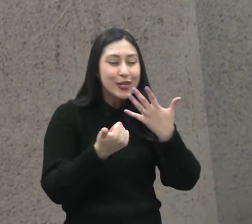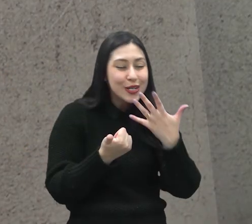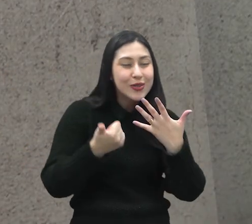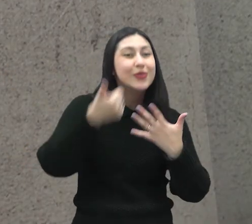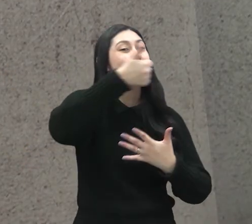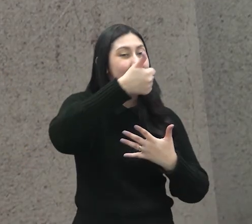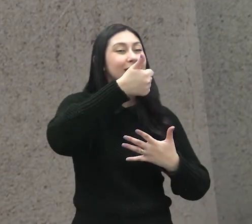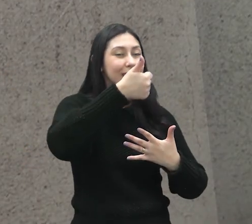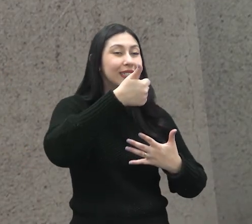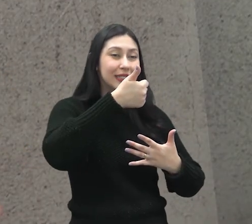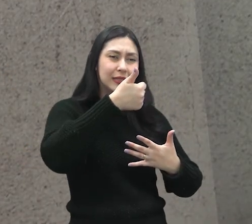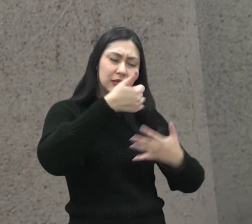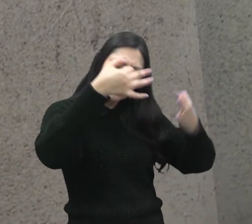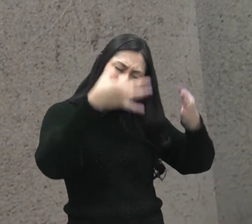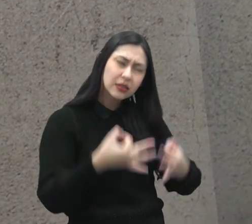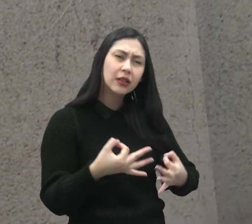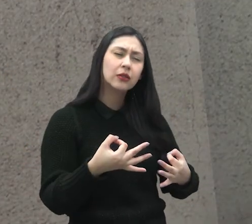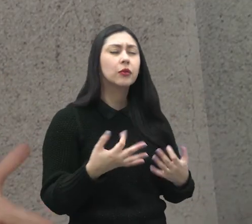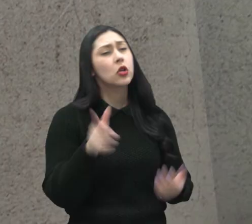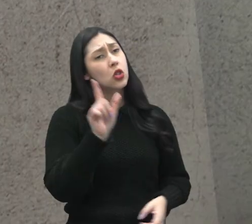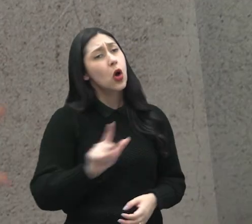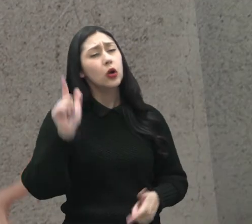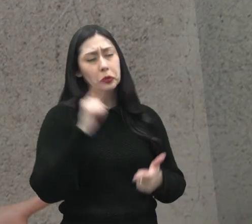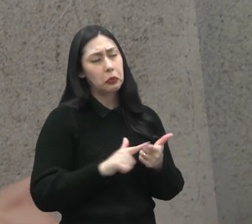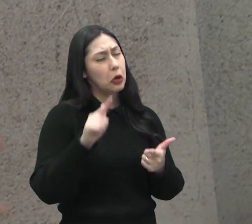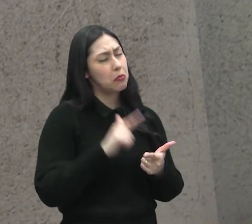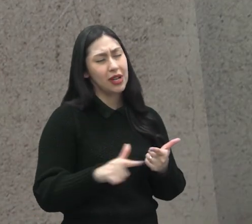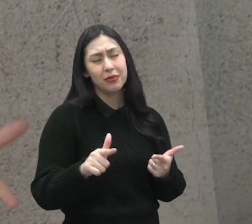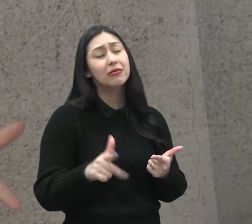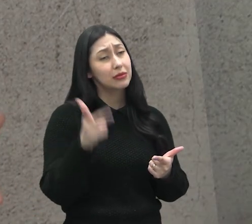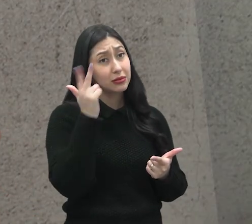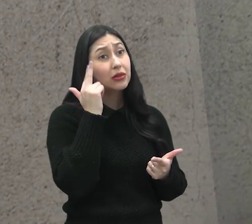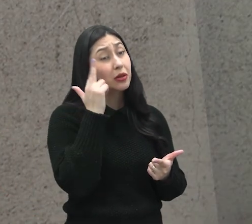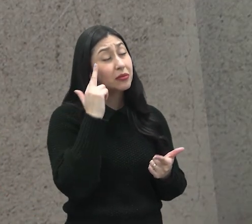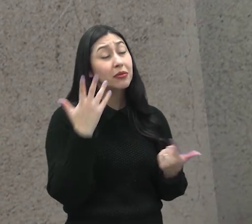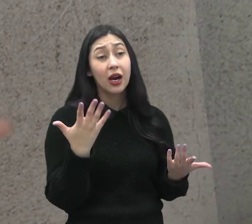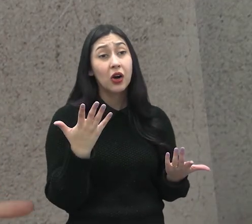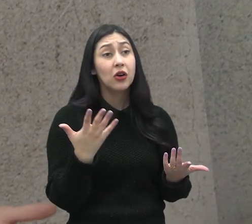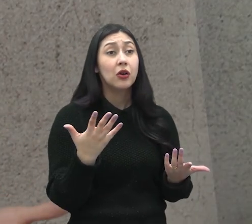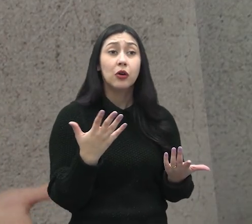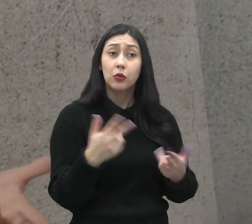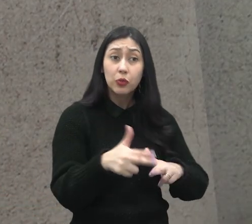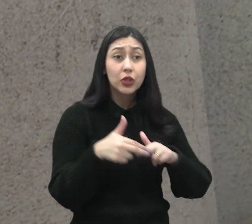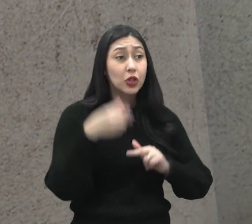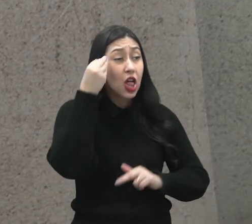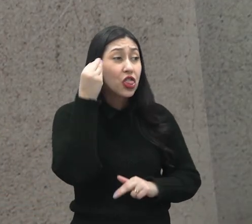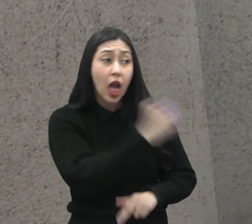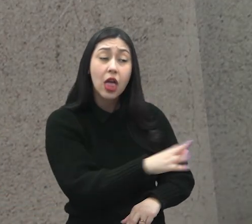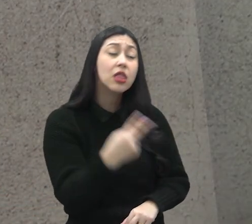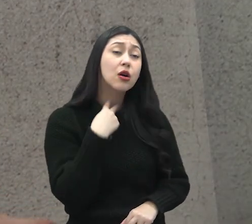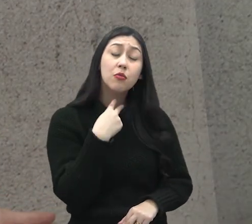conseguir assumir, né, com maestria. Claro, dificuldades sempre vão existir, é importante falar para as pessoas também não desistirem, né? Porque